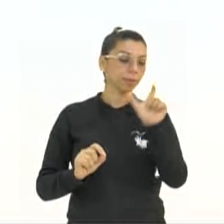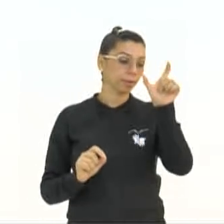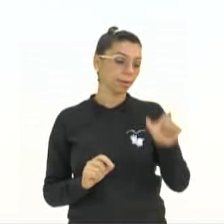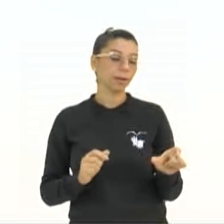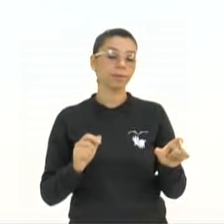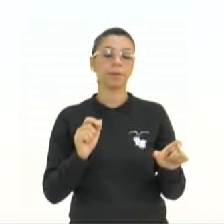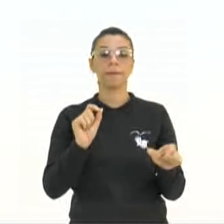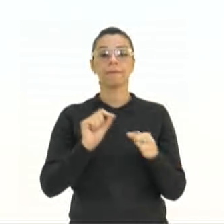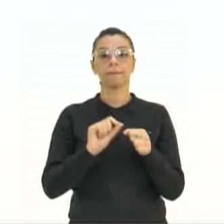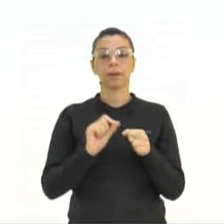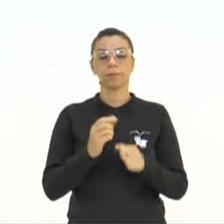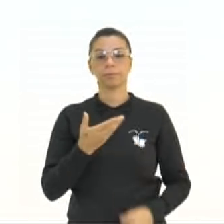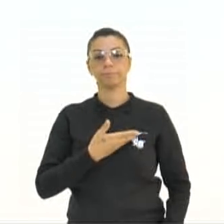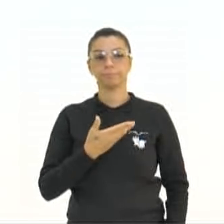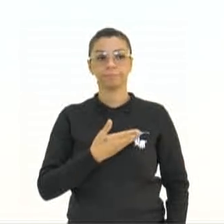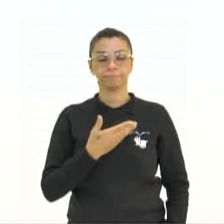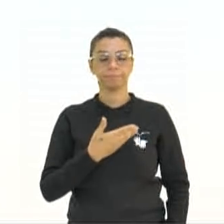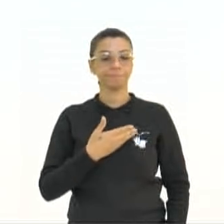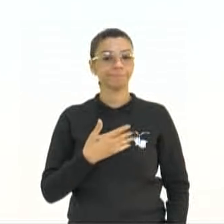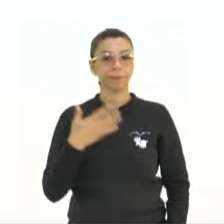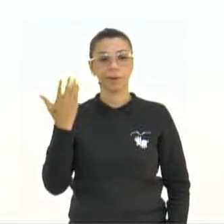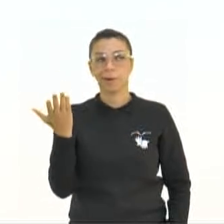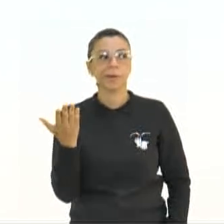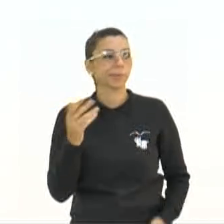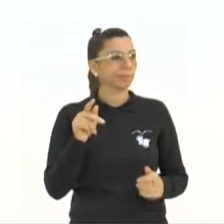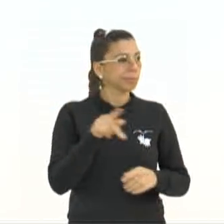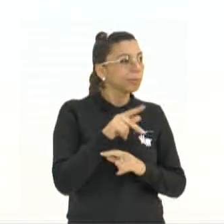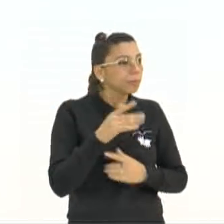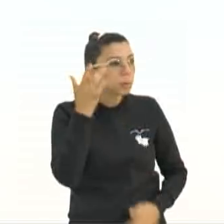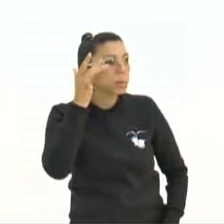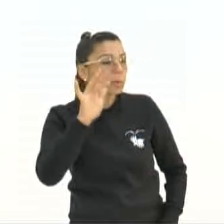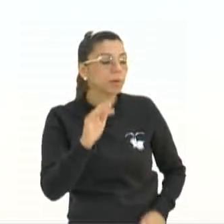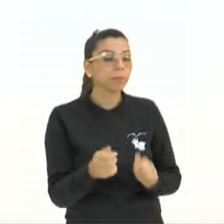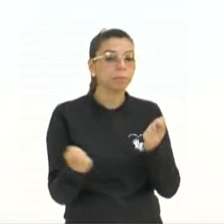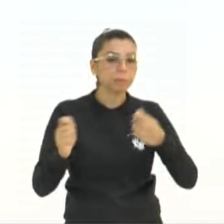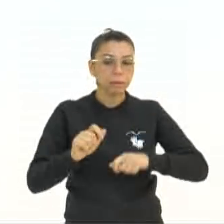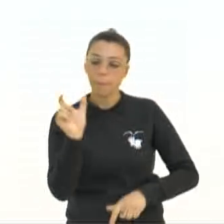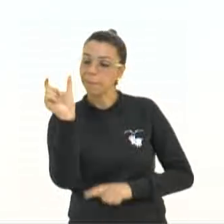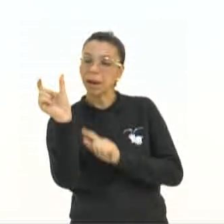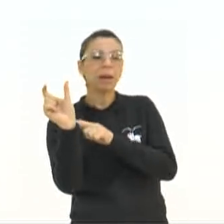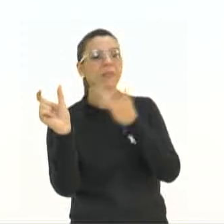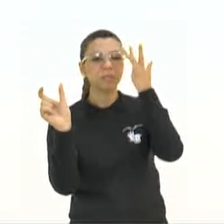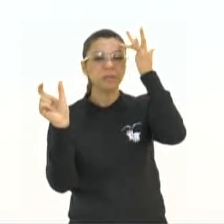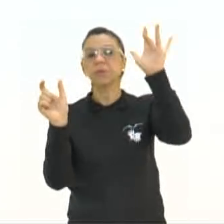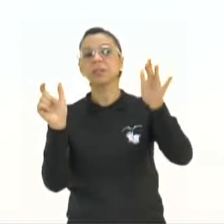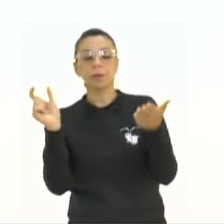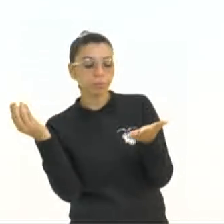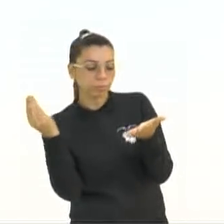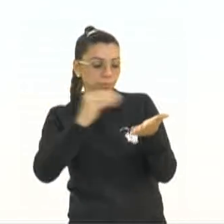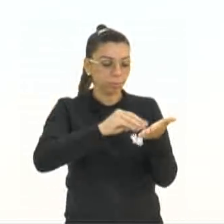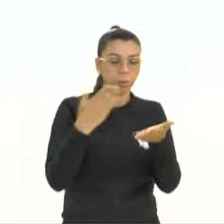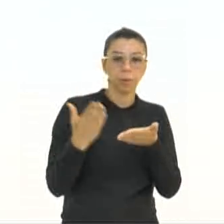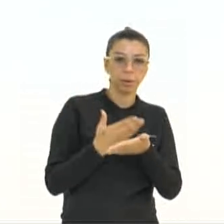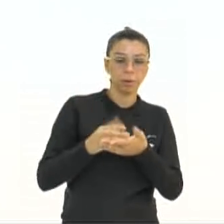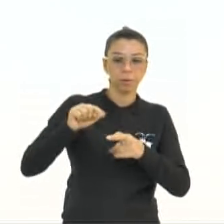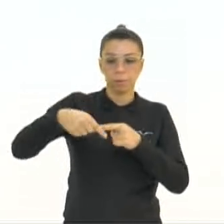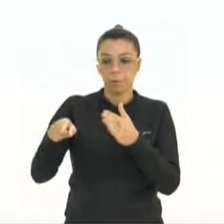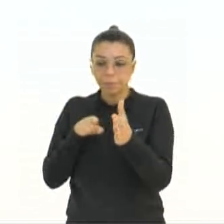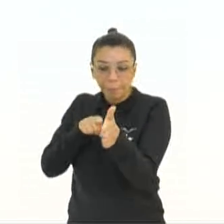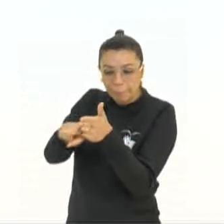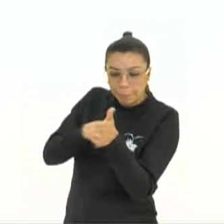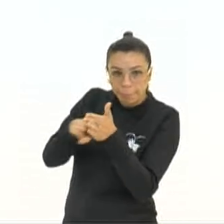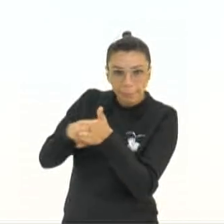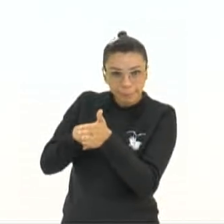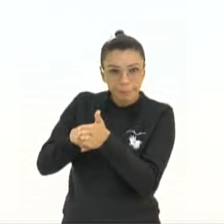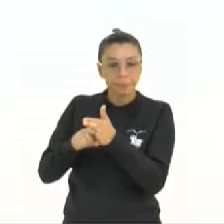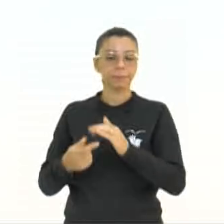Ai, share, professor, não sei o que é isso. Então, vai anotando no teu caderninho as palavras que você não conhece, que você depois precisa pesquisar. We